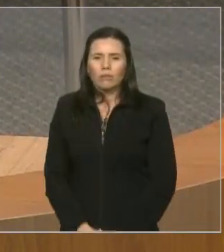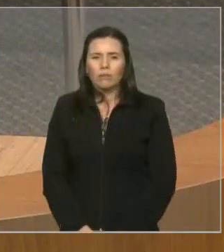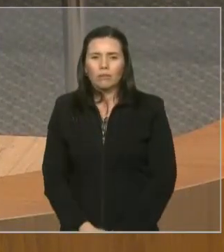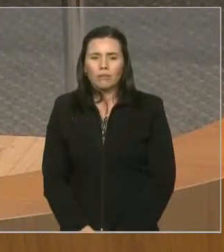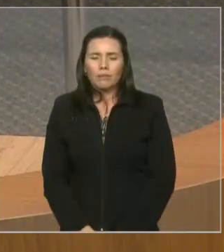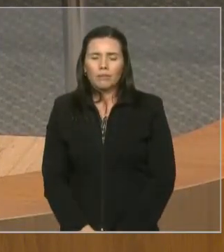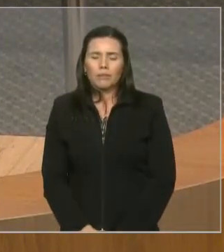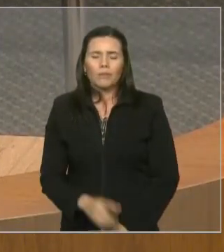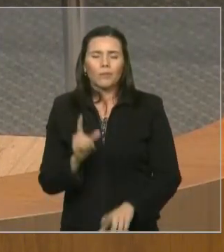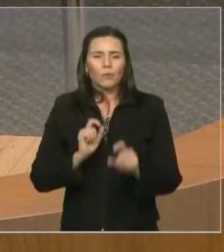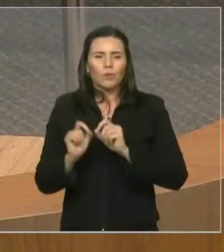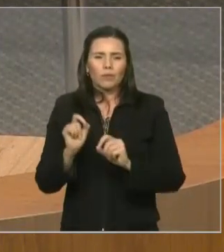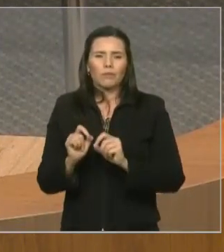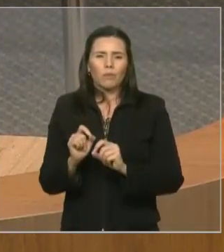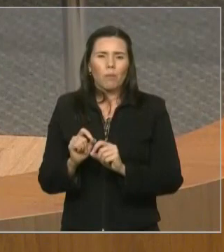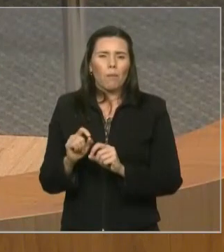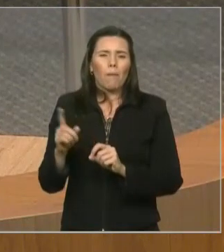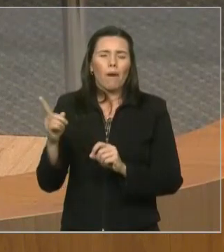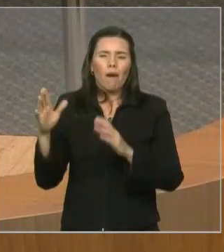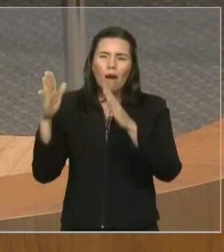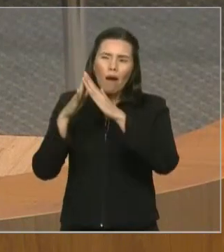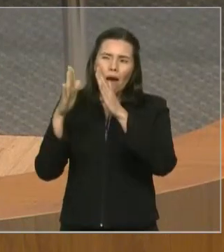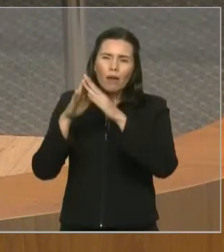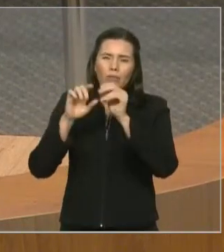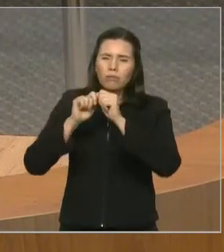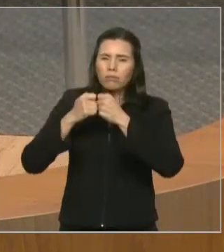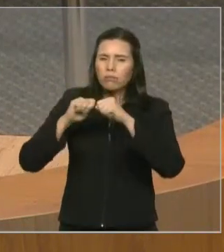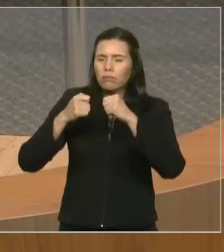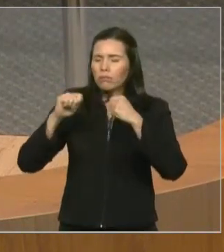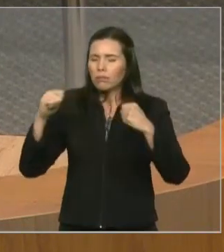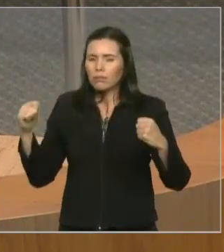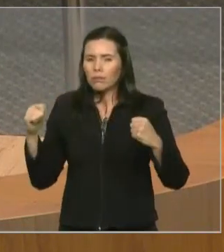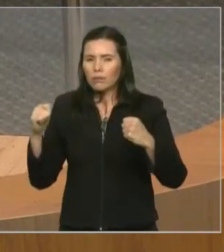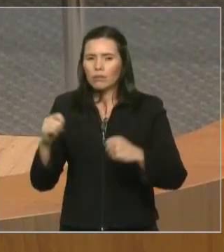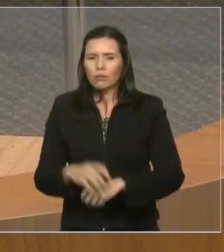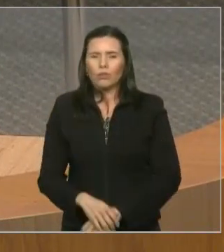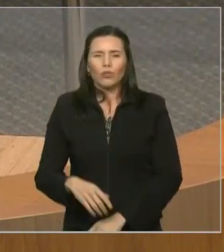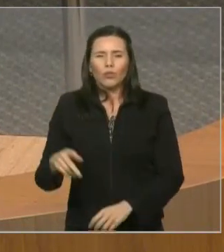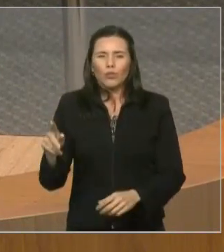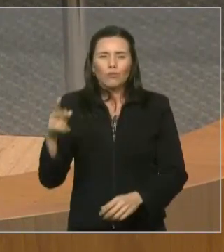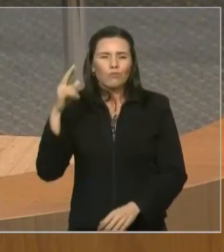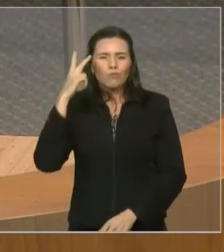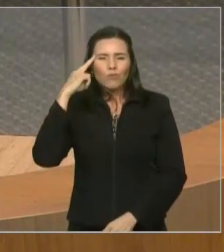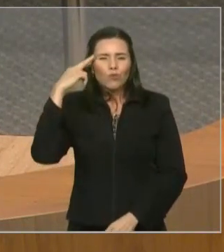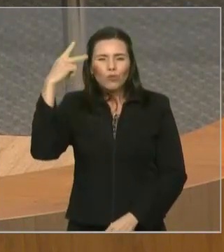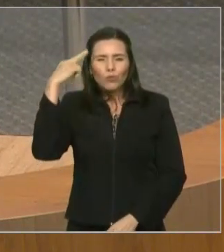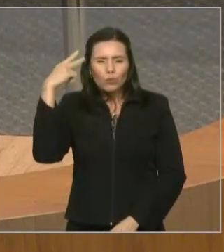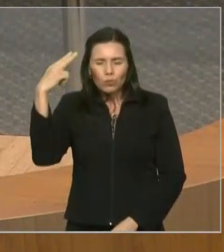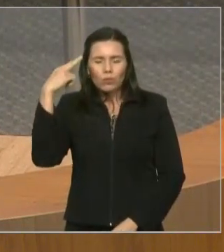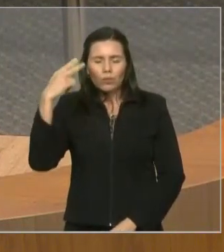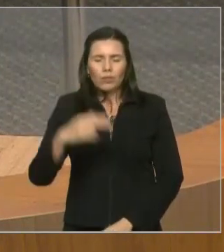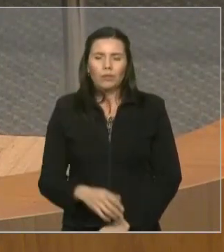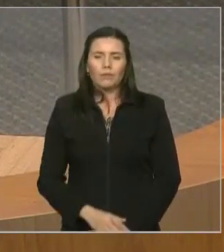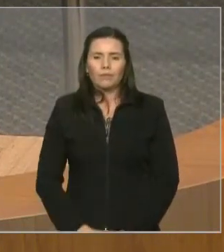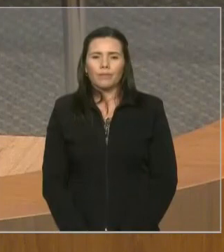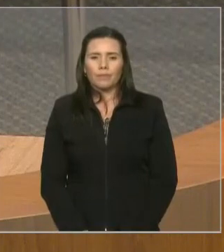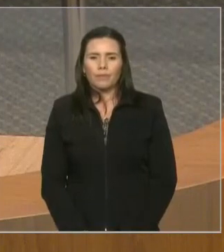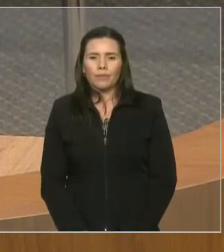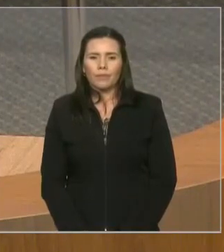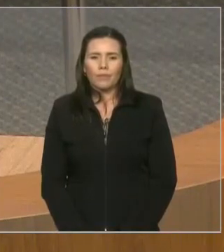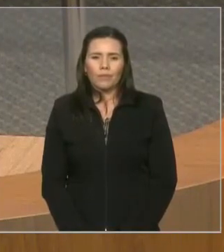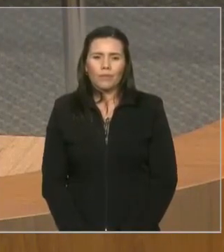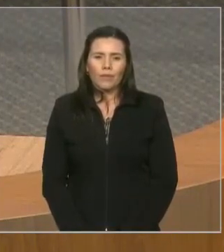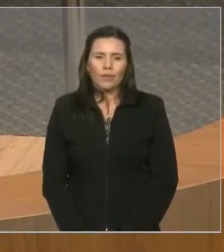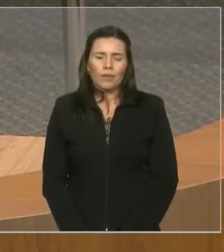vetusto casarão, lá do Cleonte, que você gosta muito dessa cultura. Lord